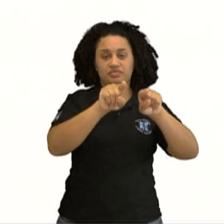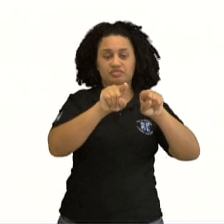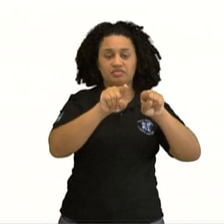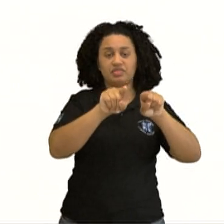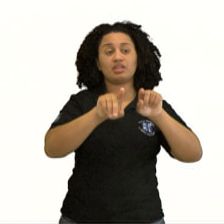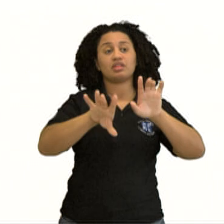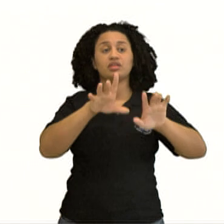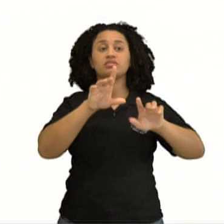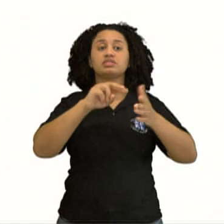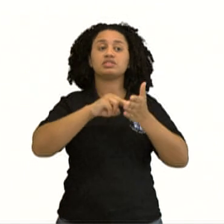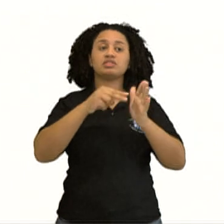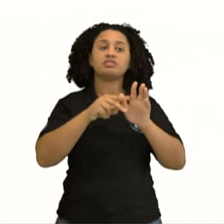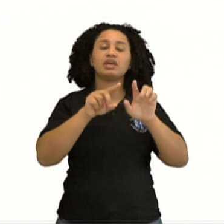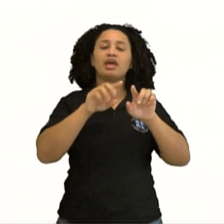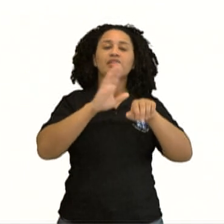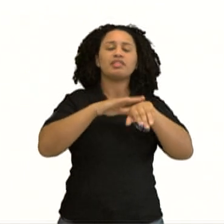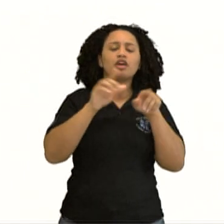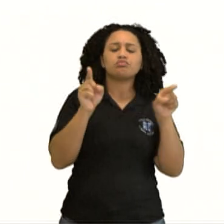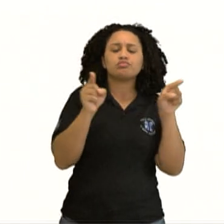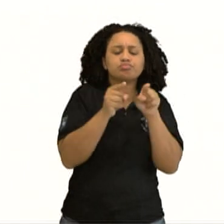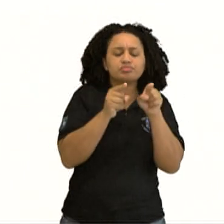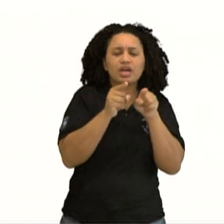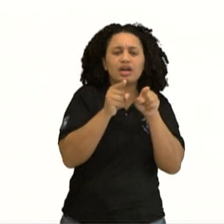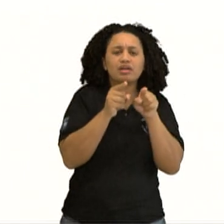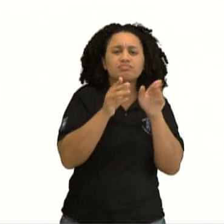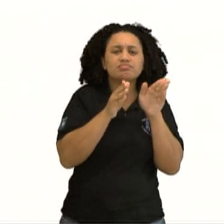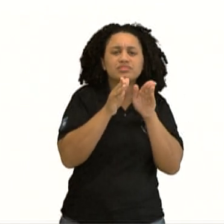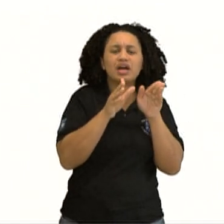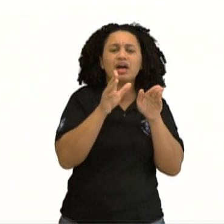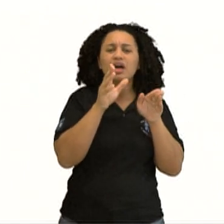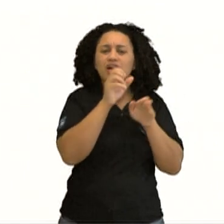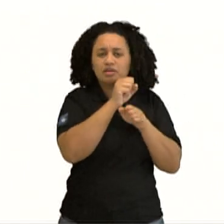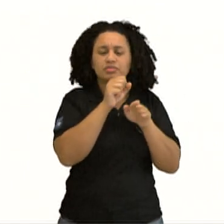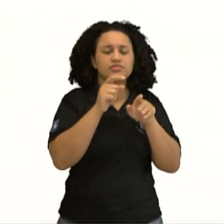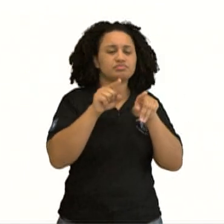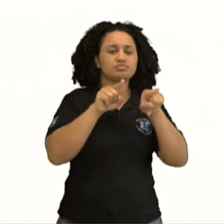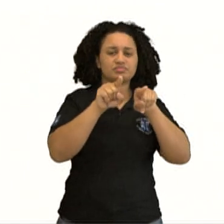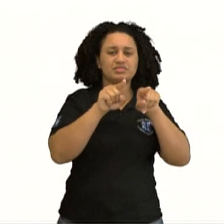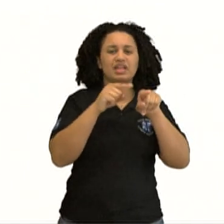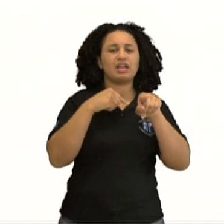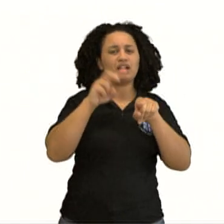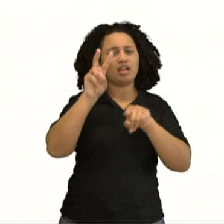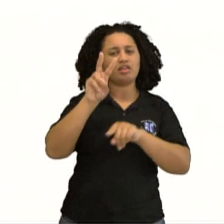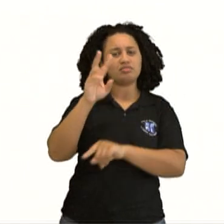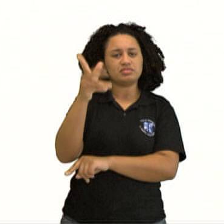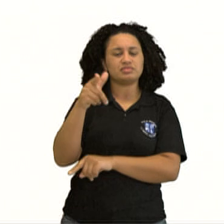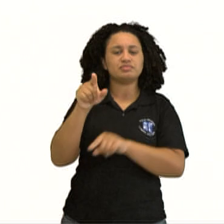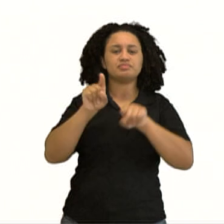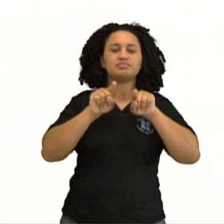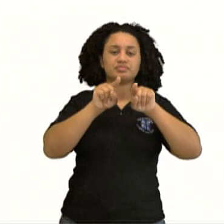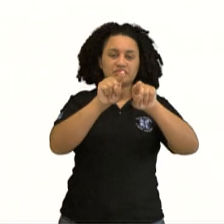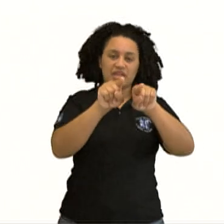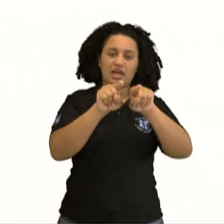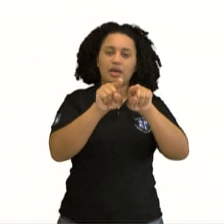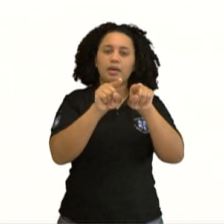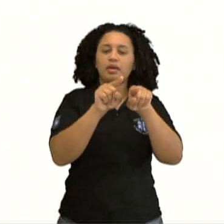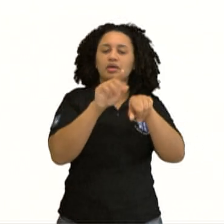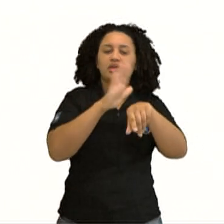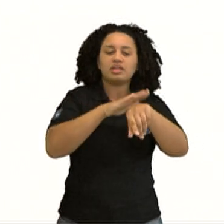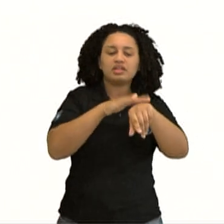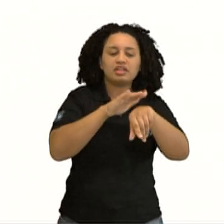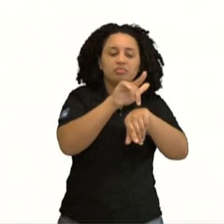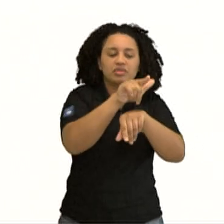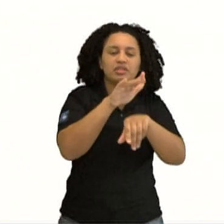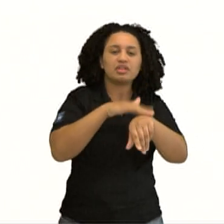seja, em um intervalo de tempo muito curto. É aquela definição de velocidade instantânea que a gente falou. Nós vamos sempre aproximar para um tempo aproximadamente